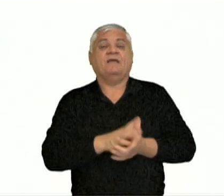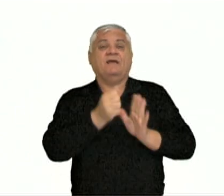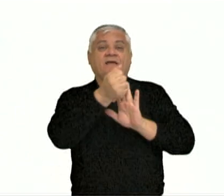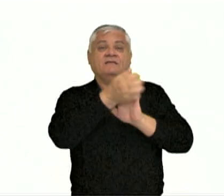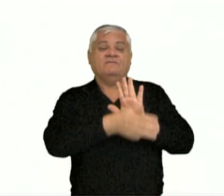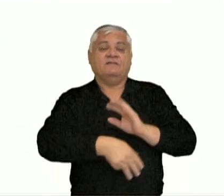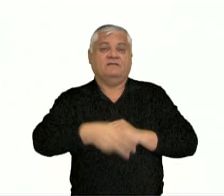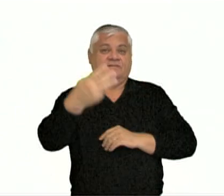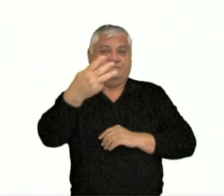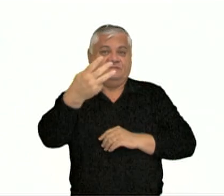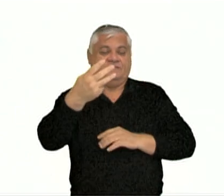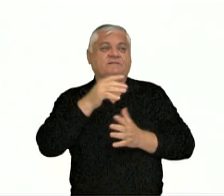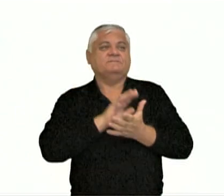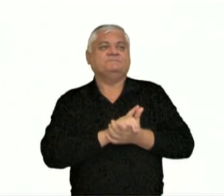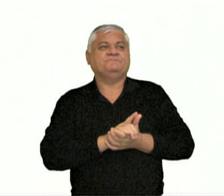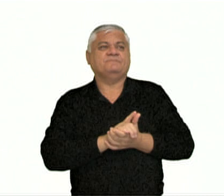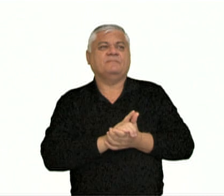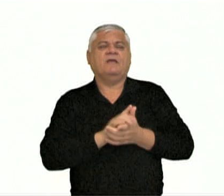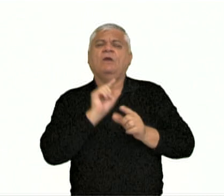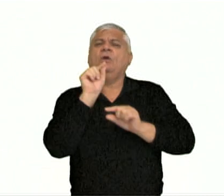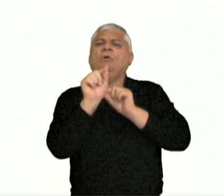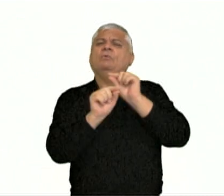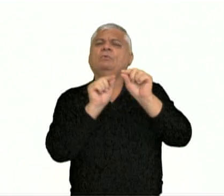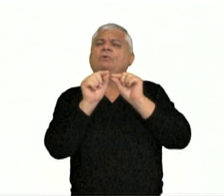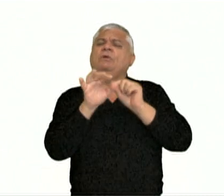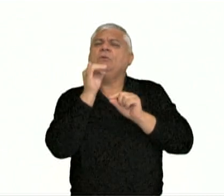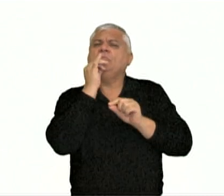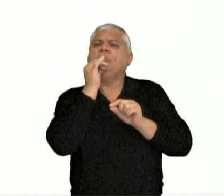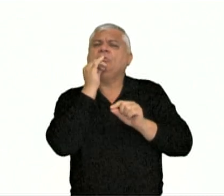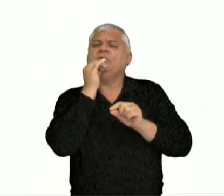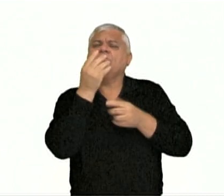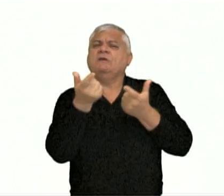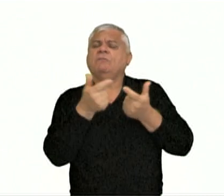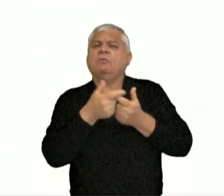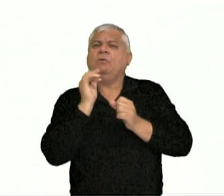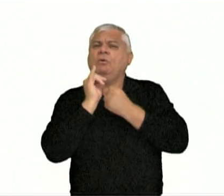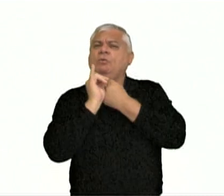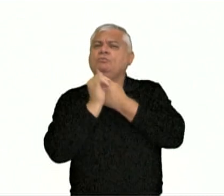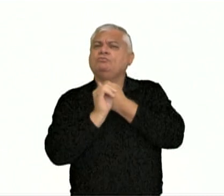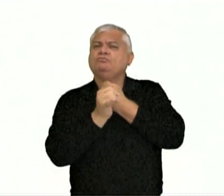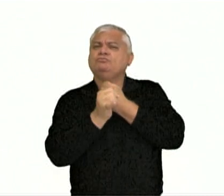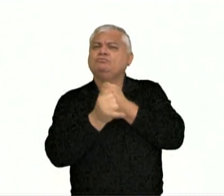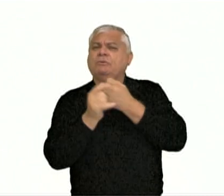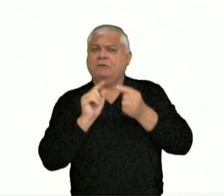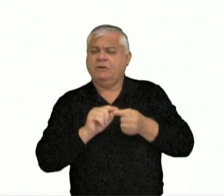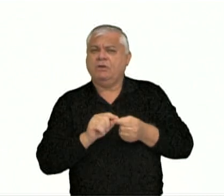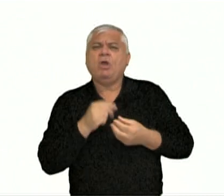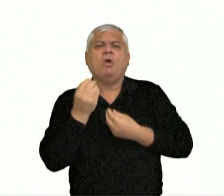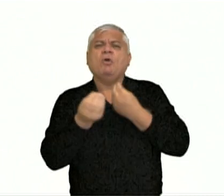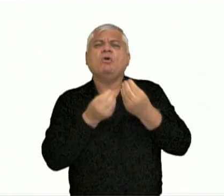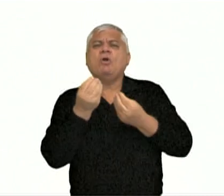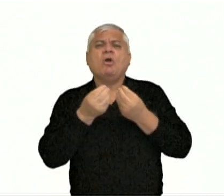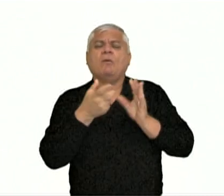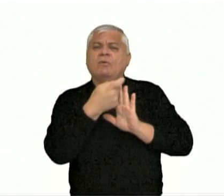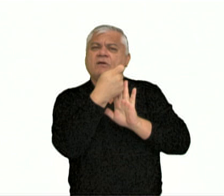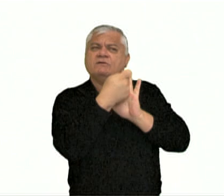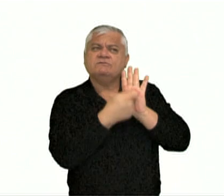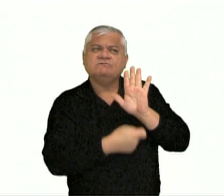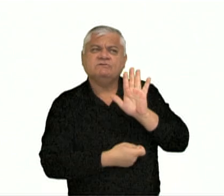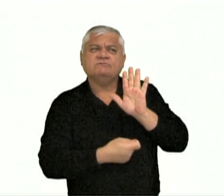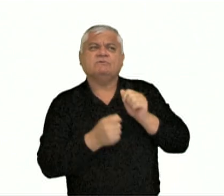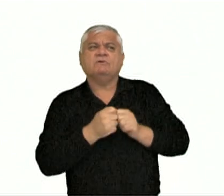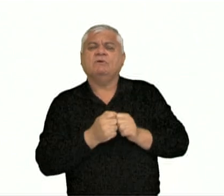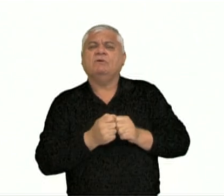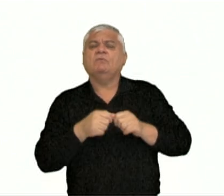Atividade 3. O que singulariza esse procedimento narrativo? Como é o registro e qual